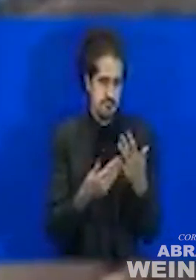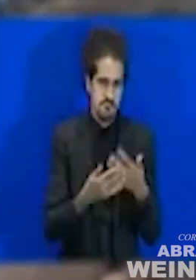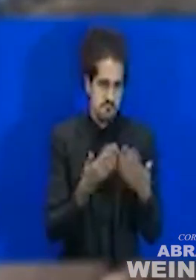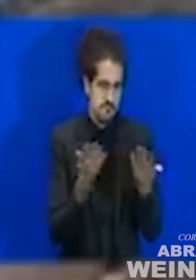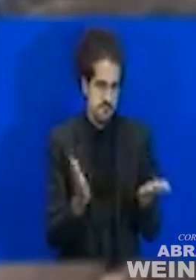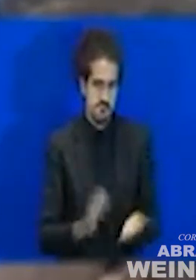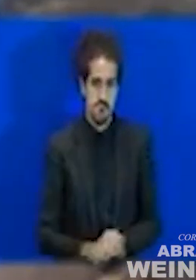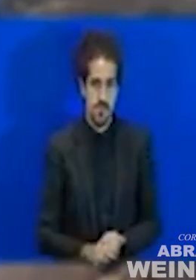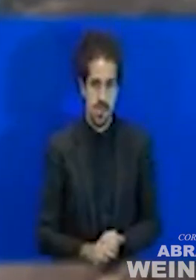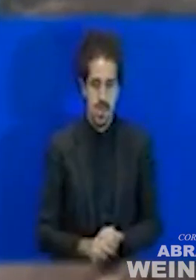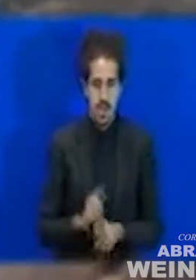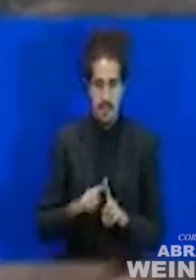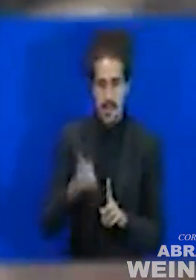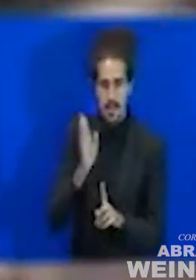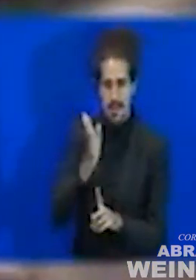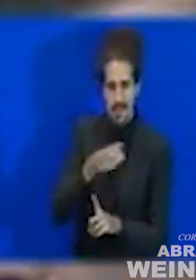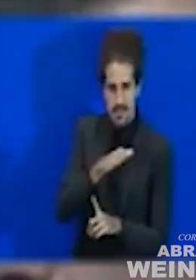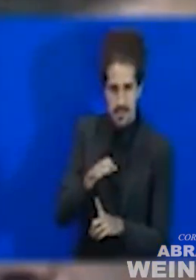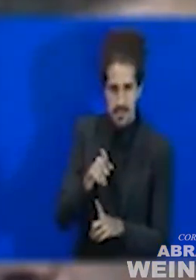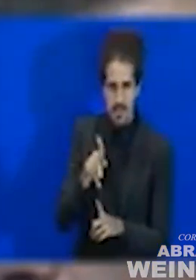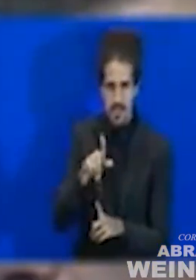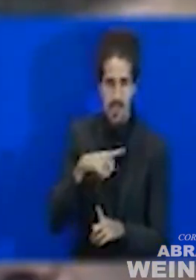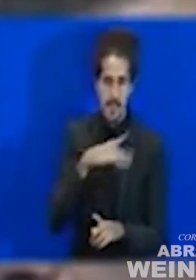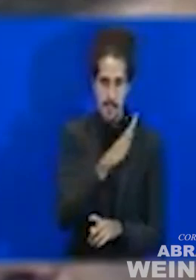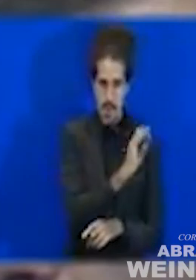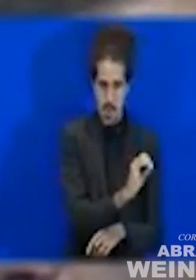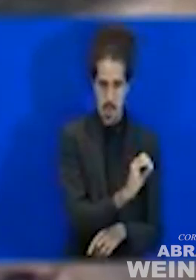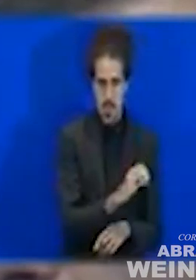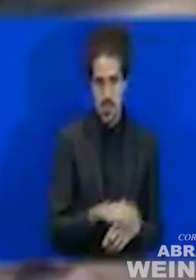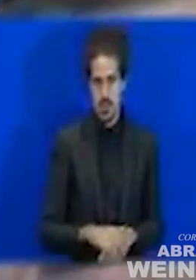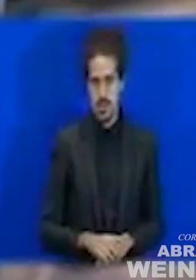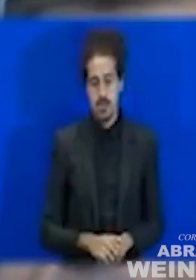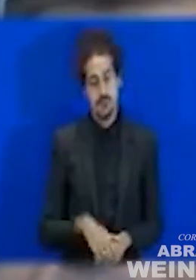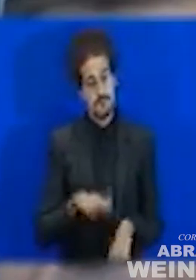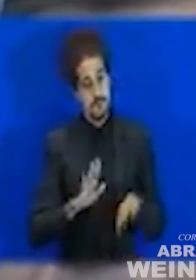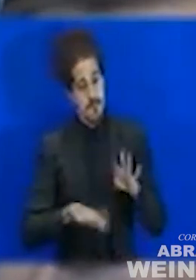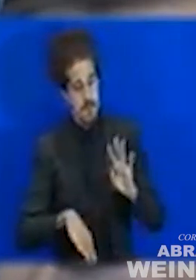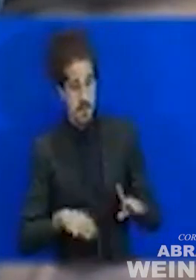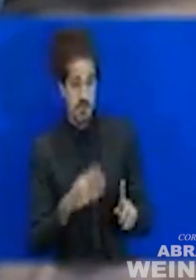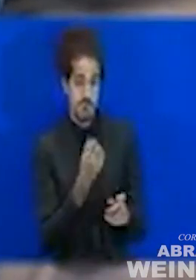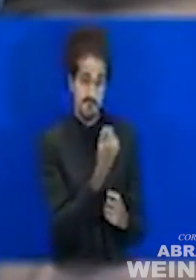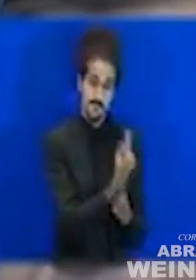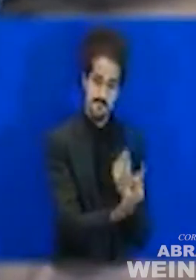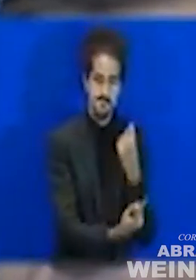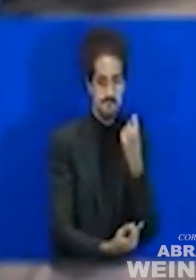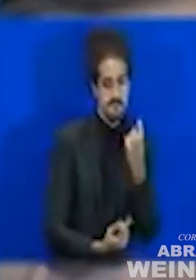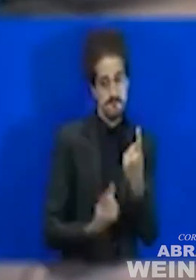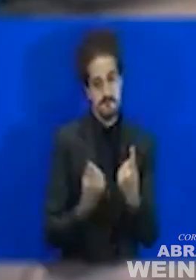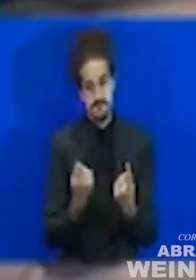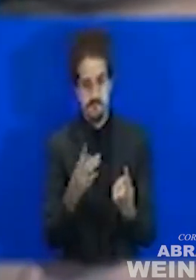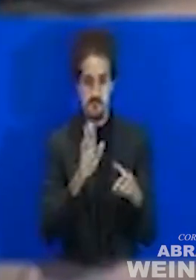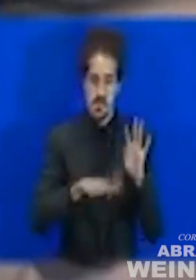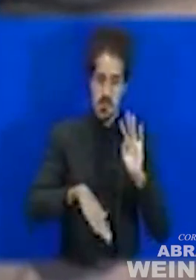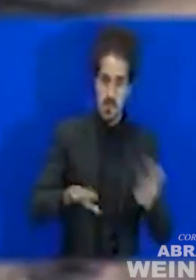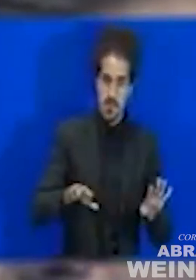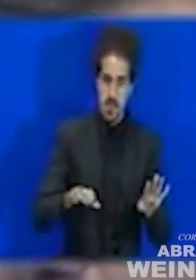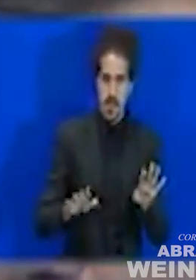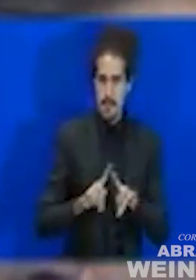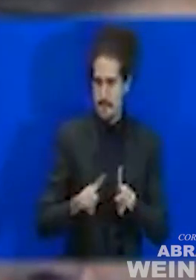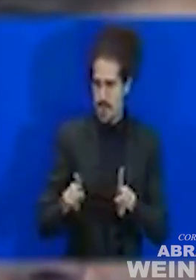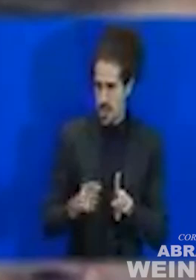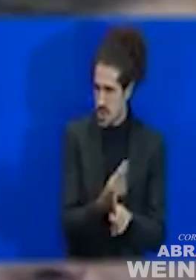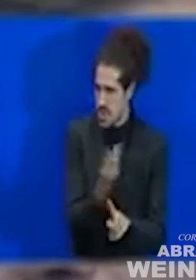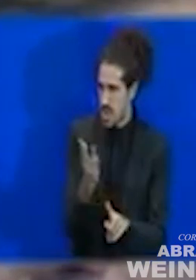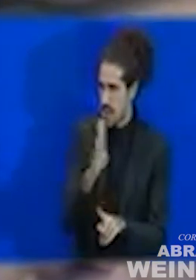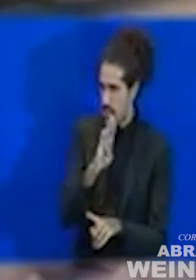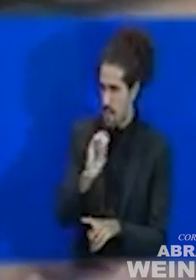eliminação gera boletim depende de ocorrência? Depende do caso, sim. Depende do caso, é caso a caso. Né? Mas então esse número de BO ainda não foi